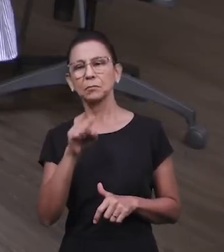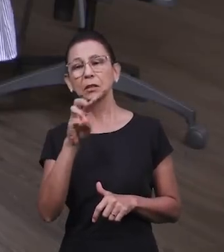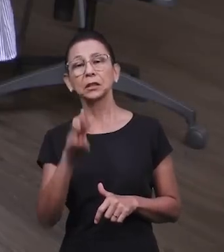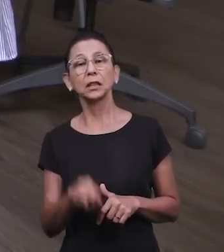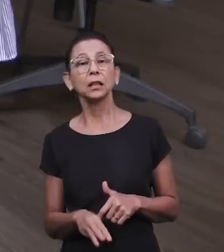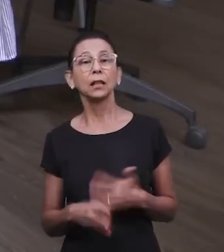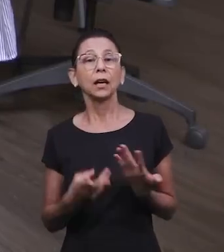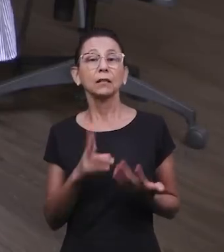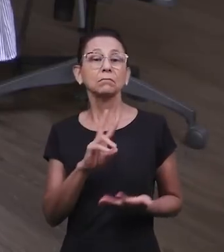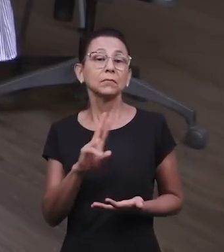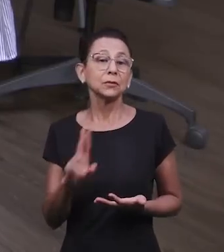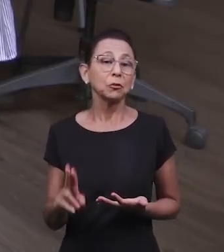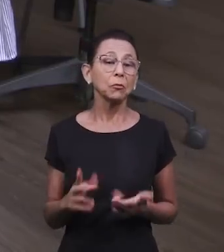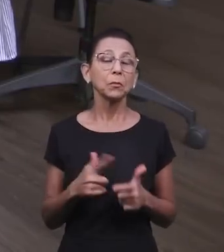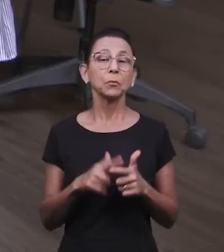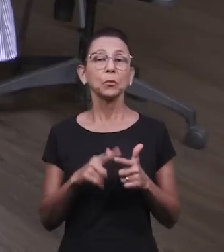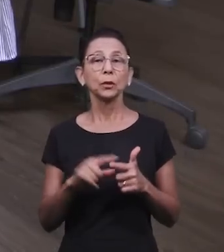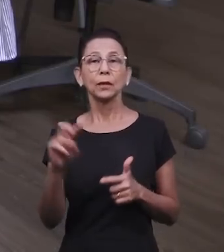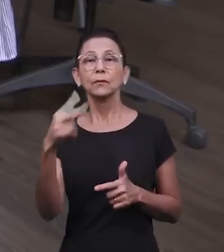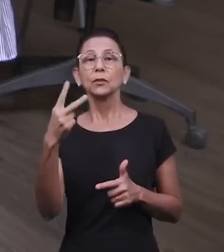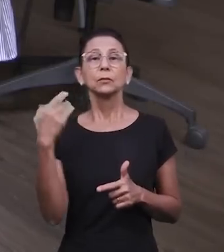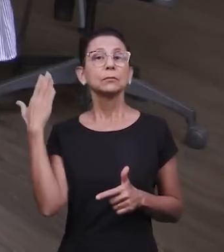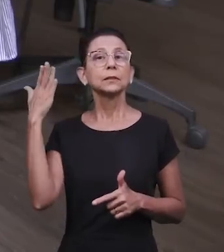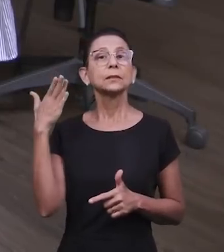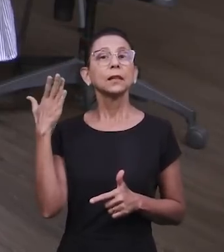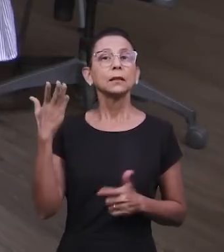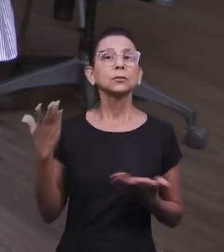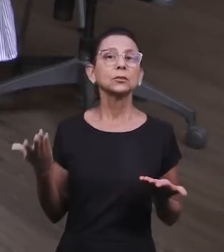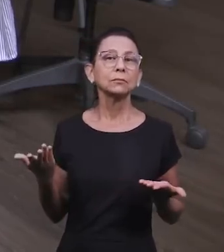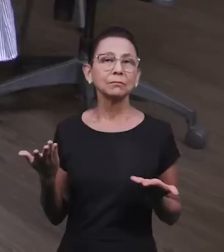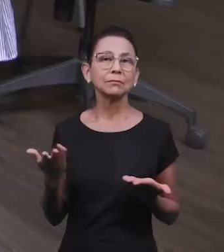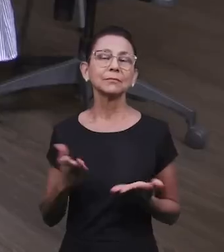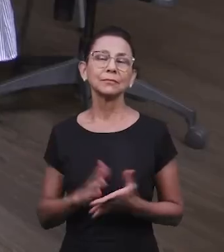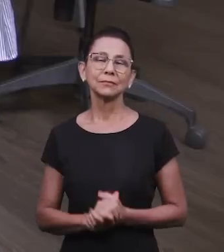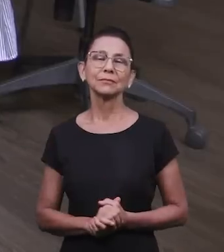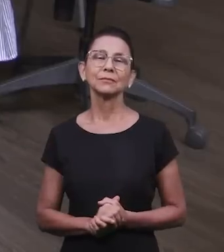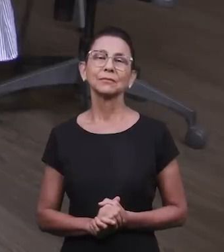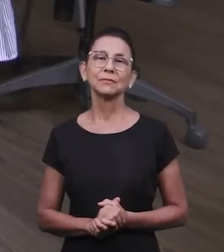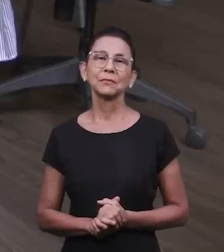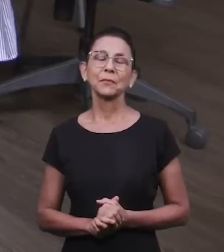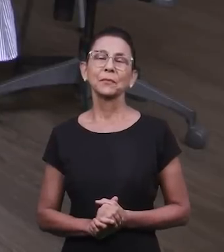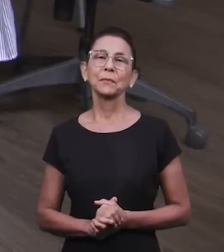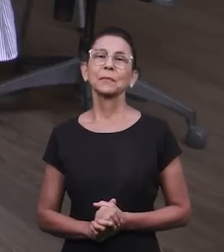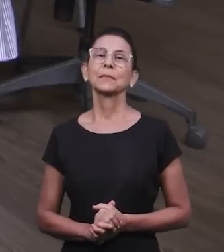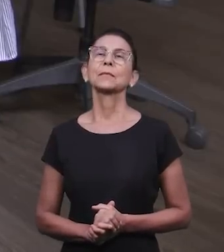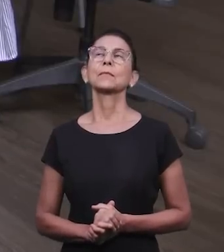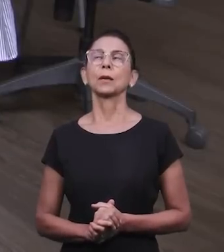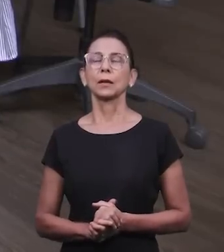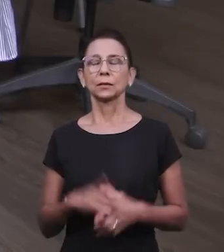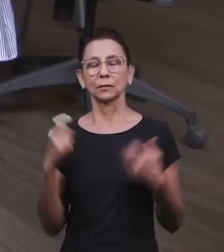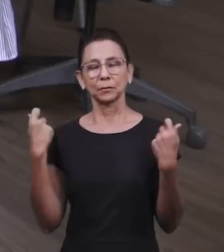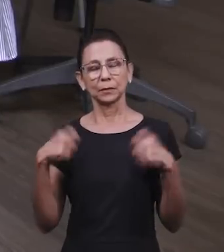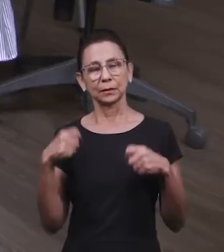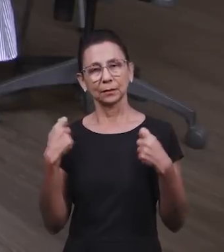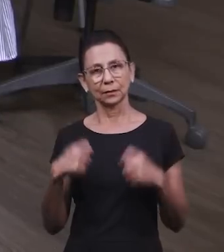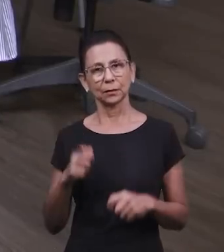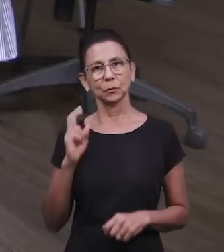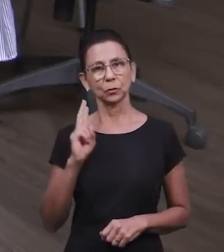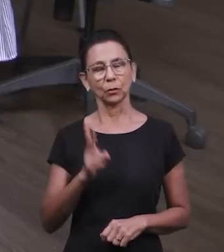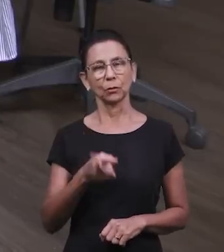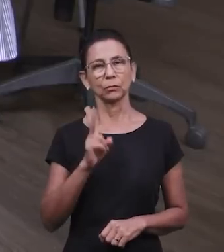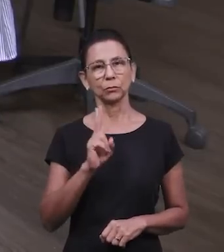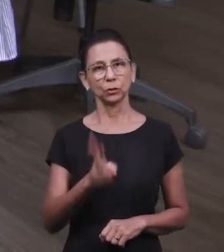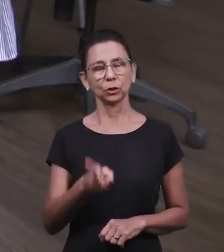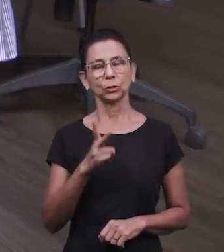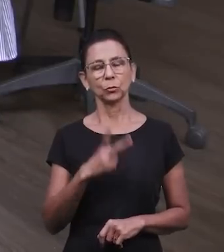ela estava passando, por que ela viu aquela mensagem, por que ela teve acesso a isso. Mas a gente precisa falar cada vez mais. E